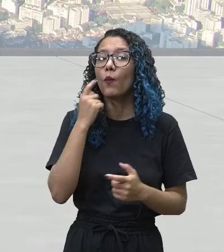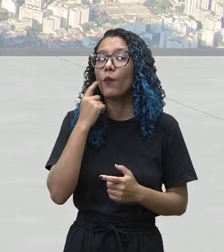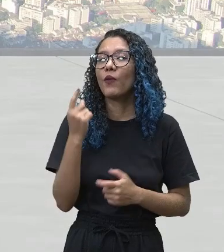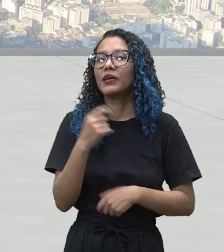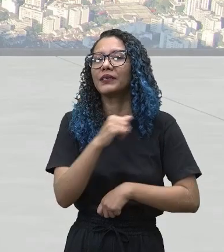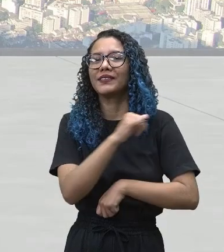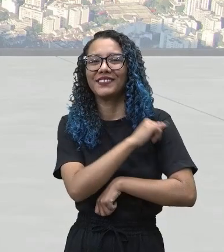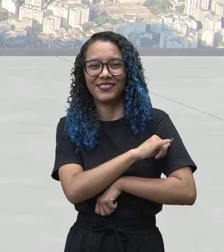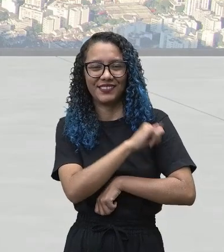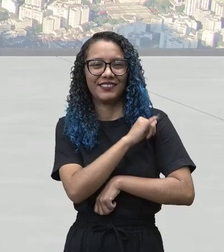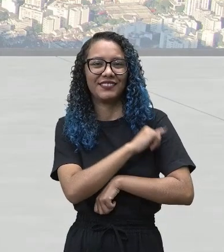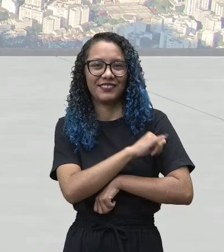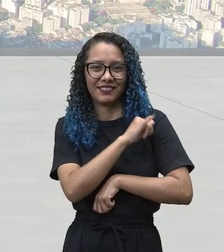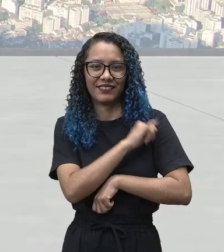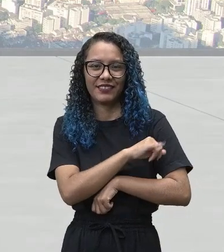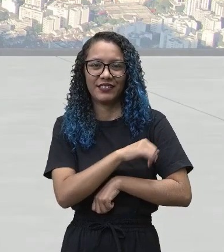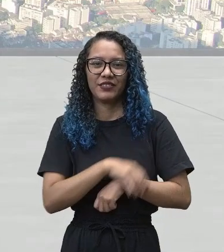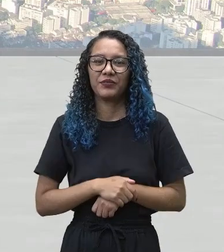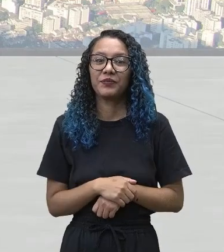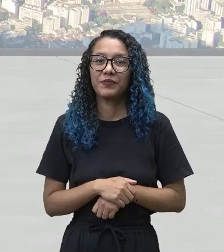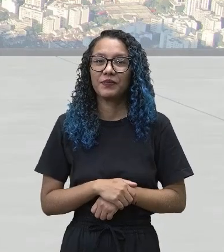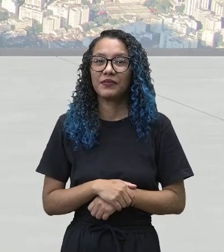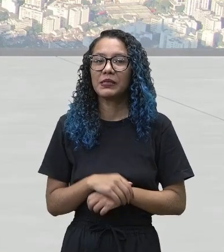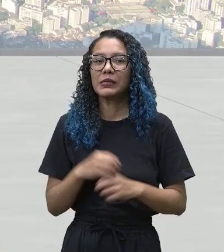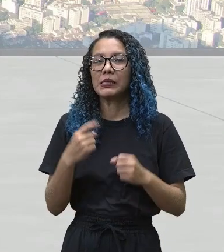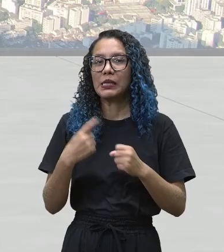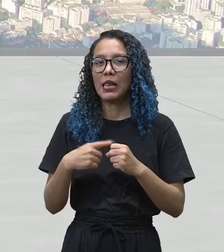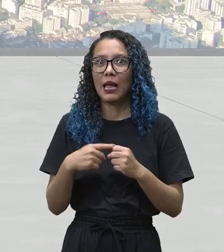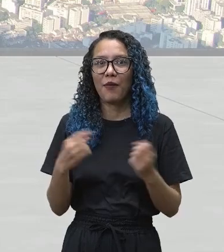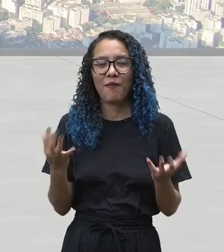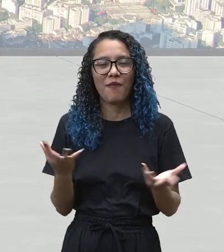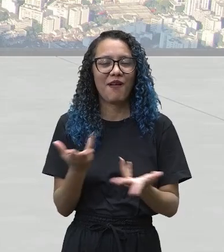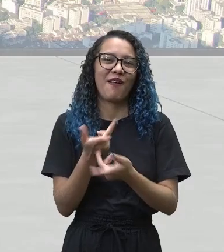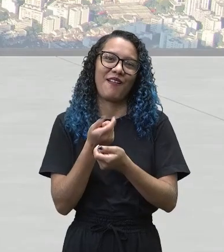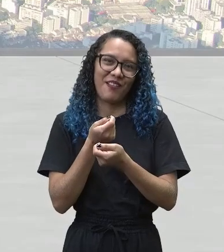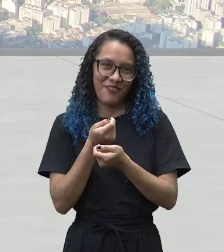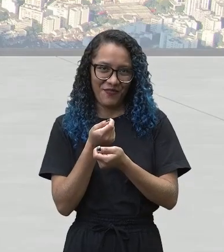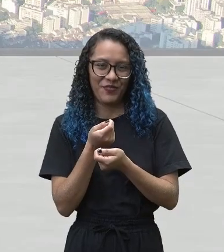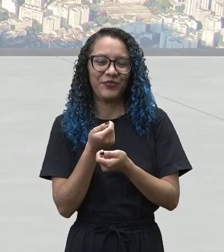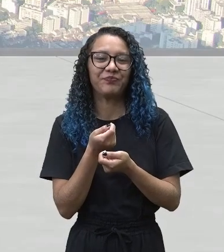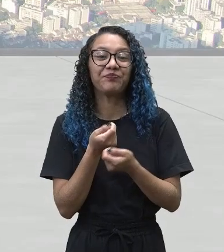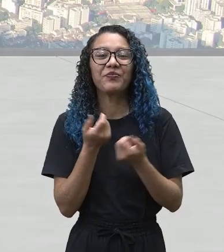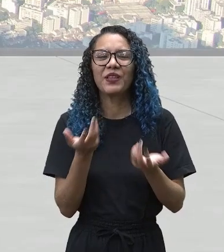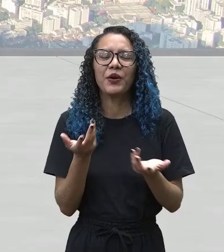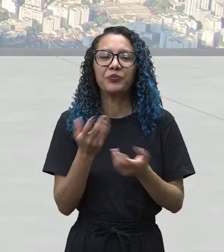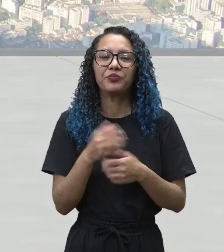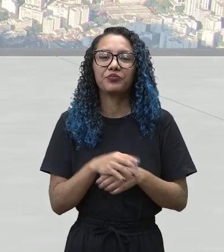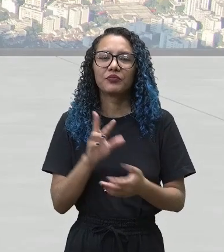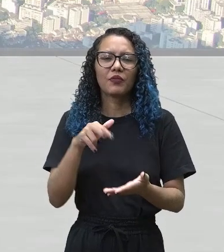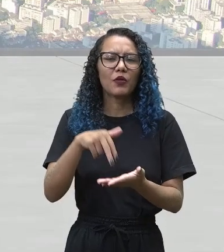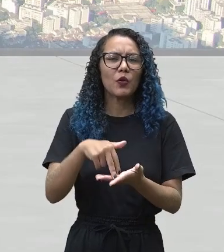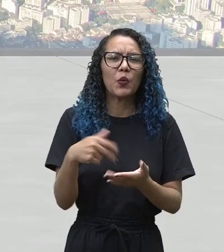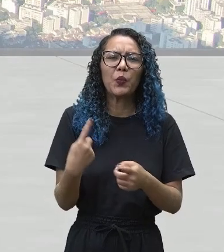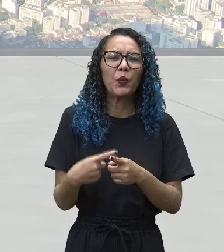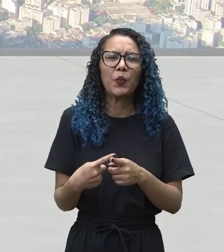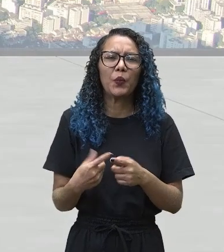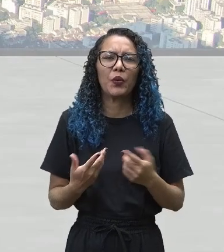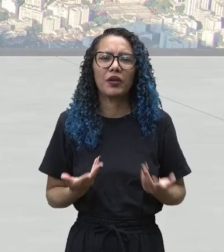de Janeiro. Que cidade maravilhosa, hein? Então, estamos aqui nesse momento